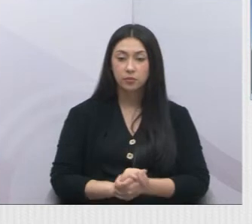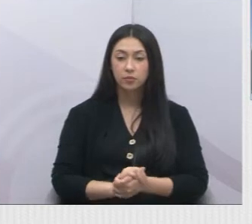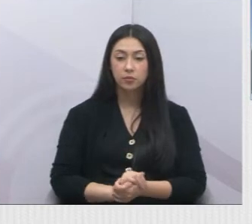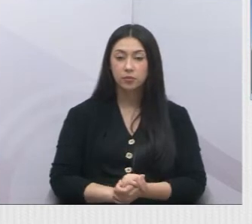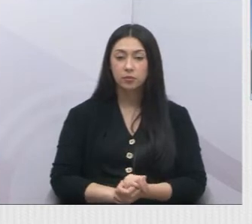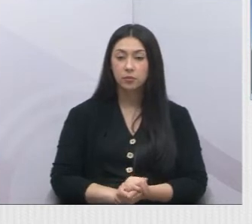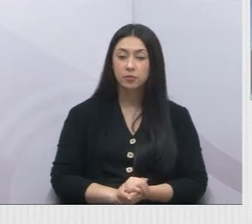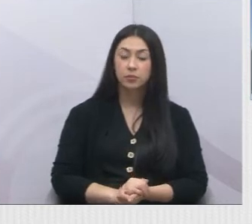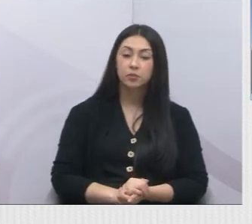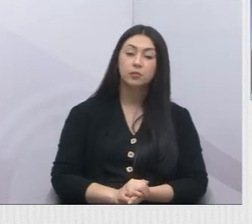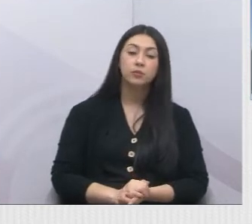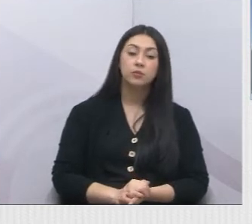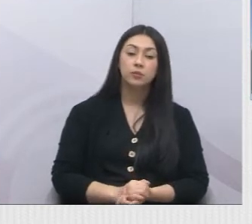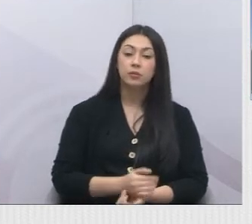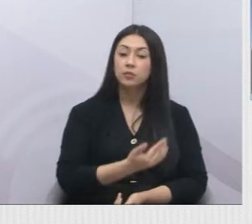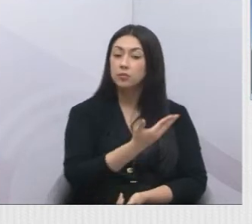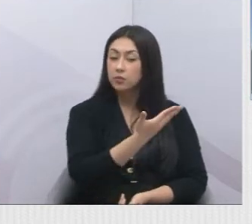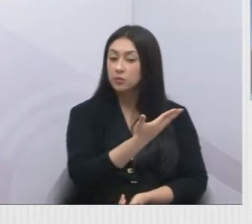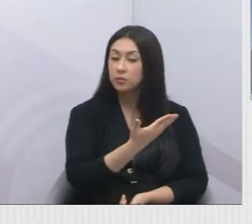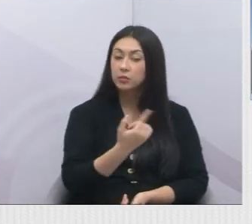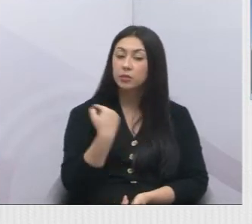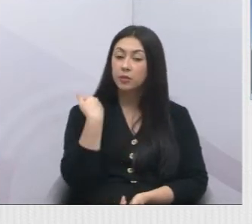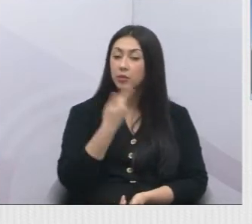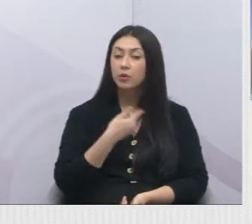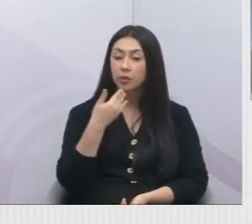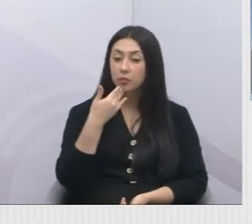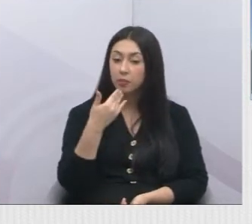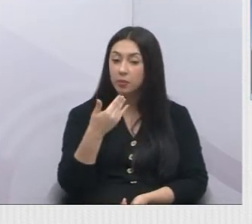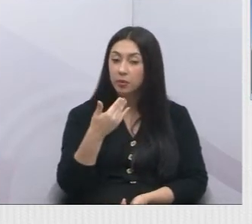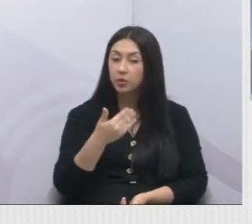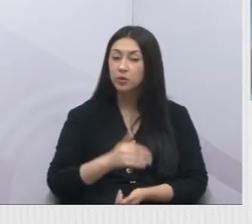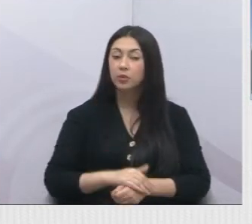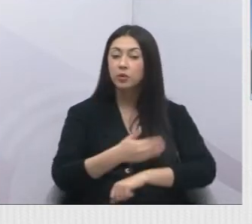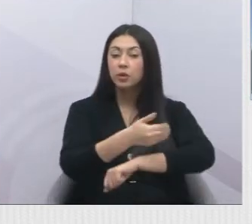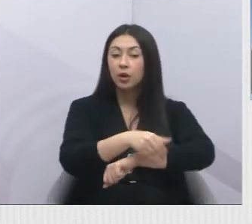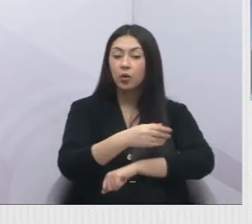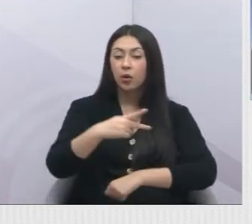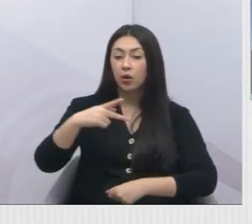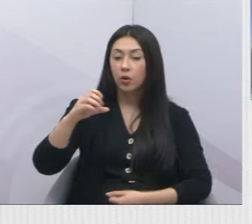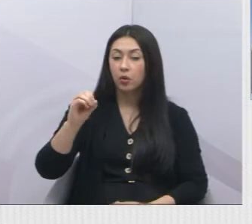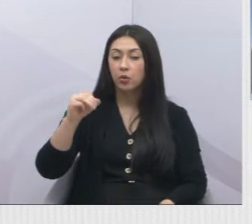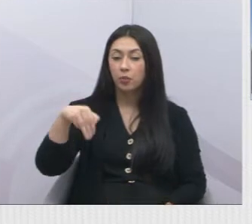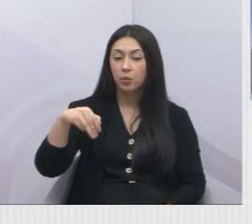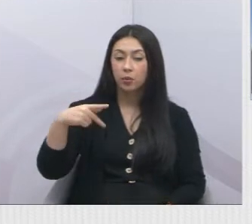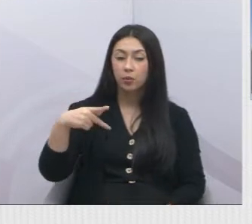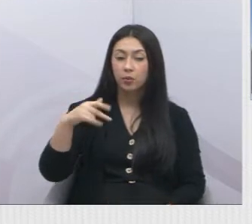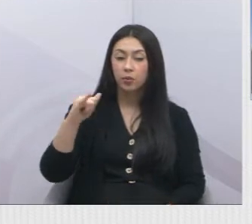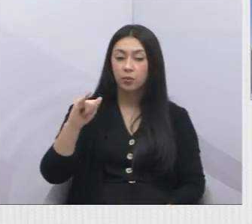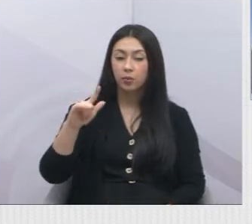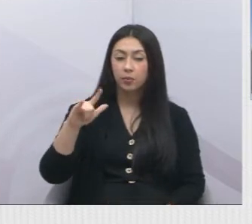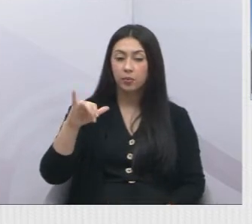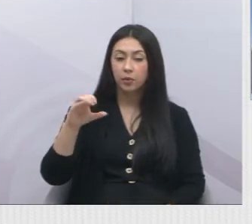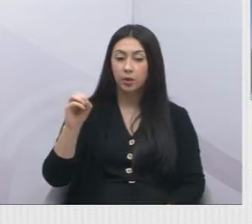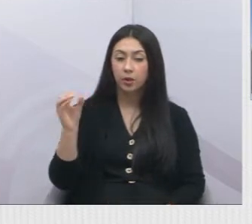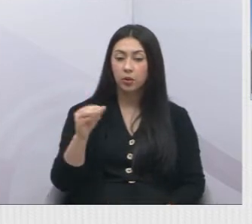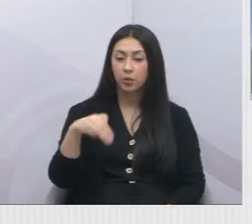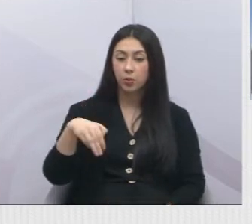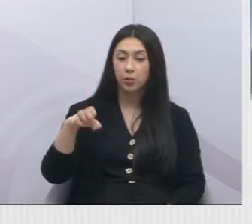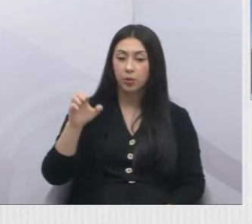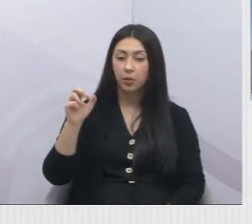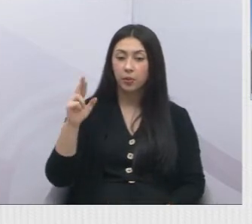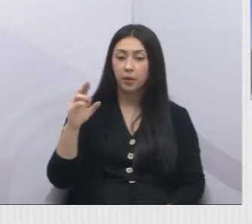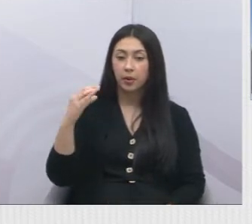Roninha, isso é um pedido nosso, né, que também, ali na Pompilho Mercadante, estava horrível ali, nós fizemos uma